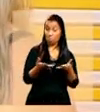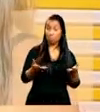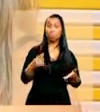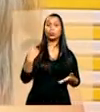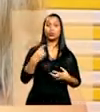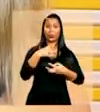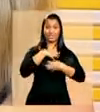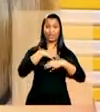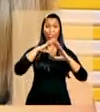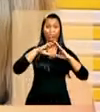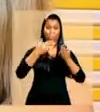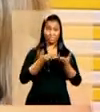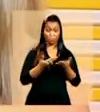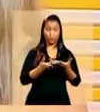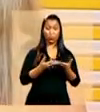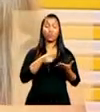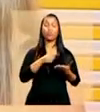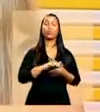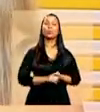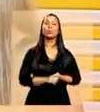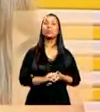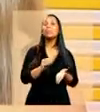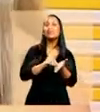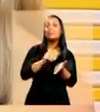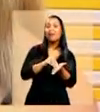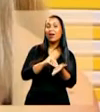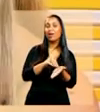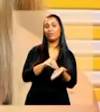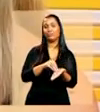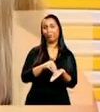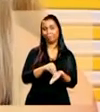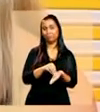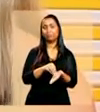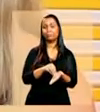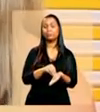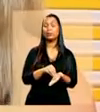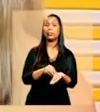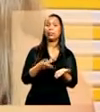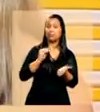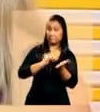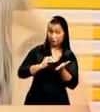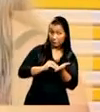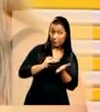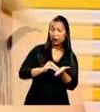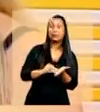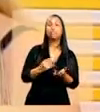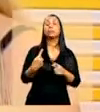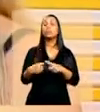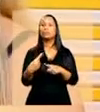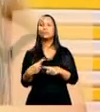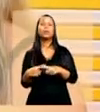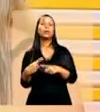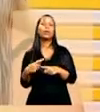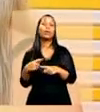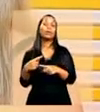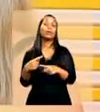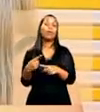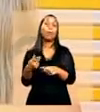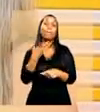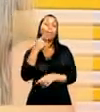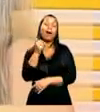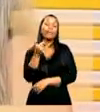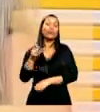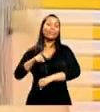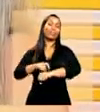Porque hoje a gente sente na escola uma carência muito grande. E essa carência se dá por essa razão. Os pais